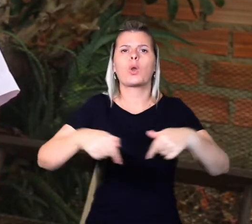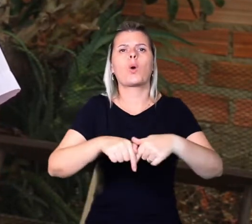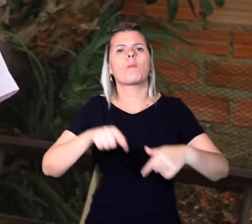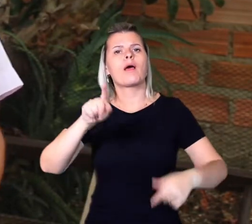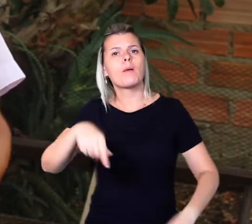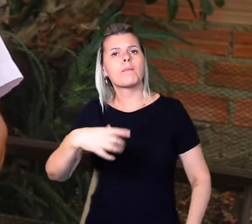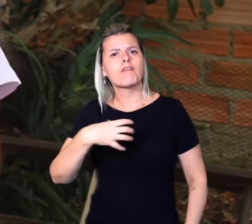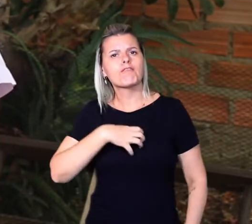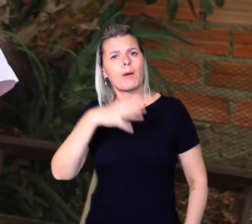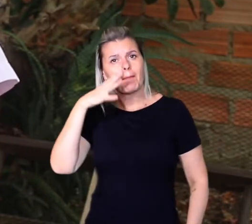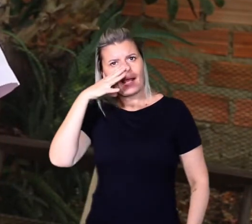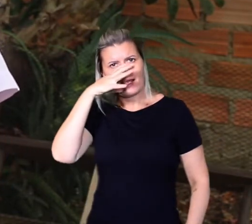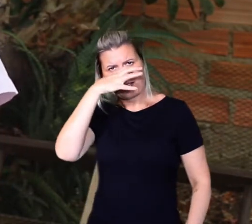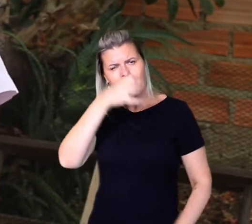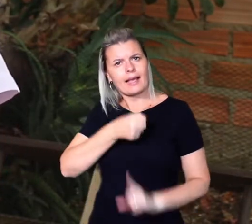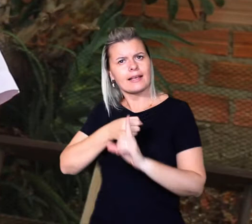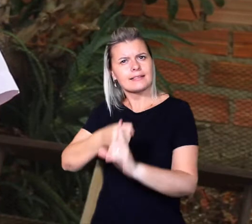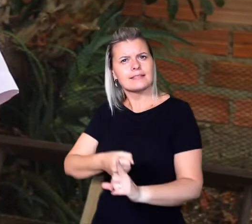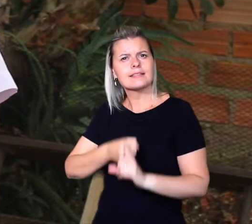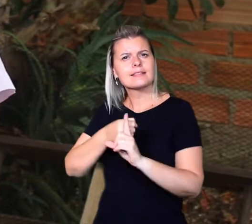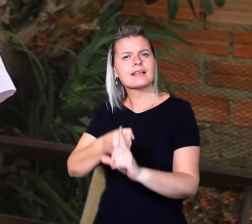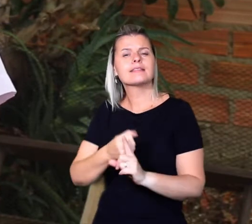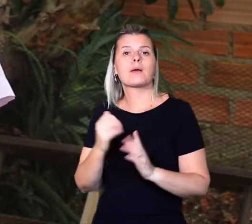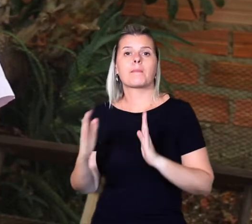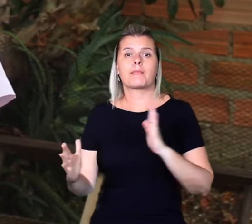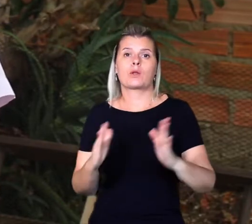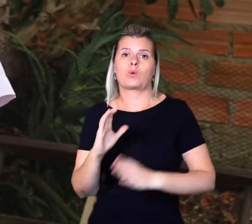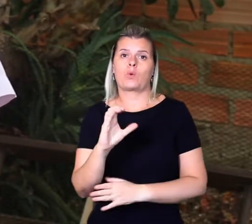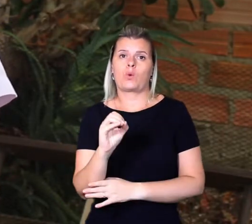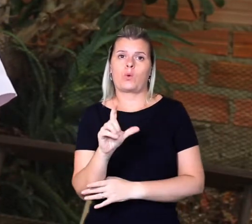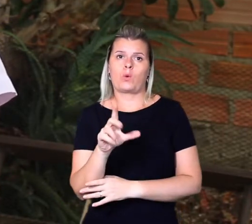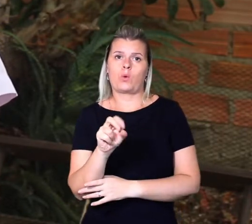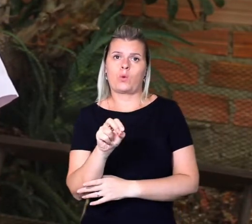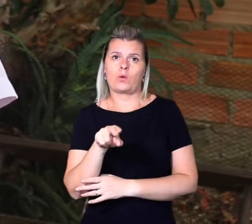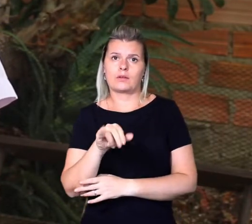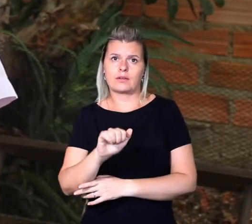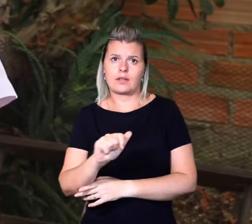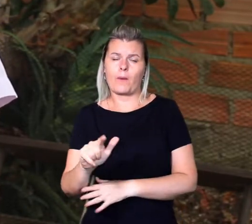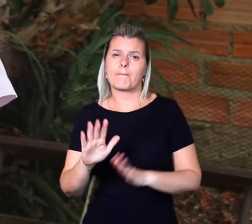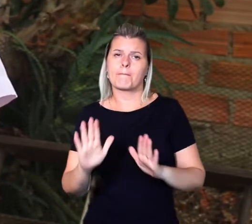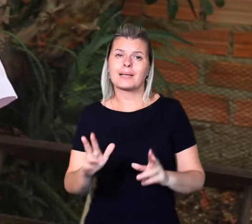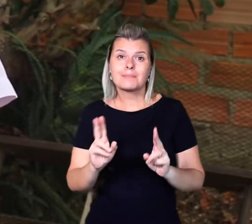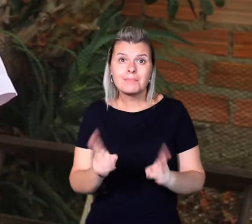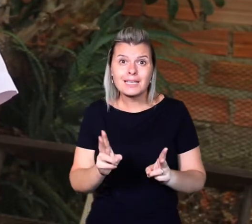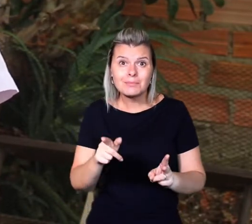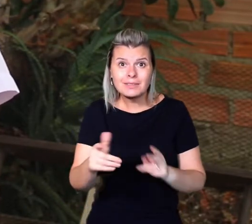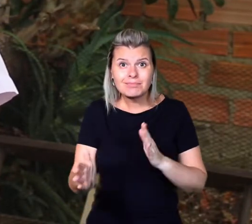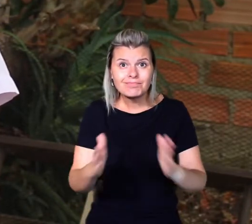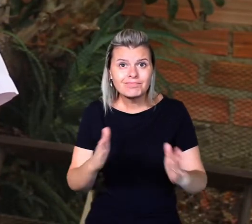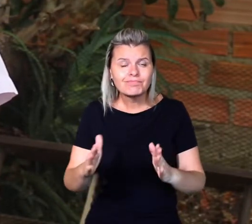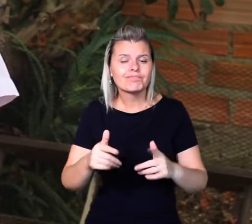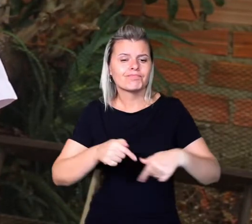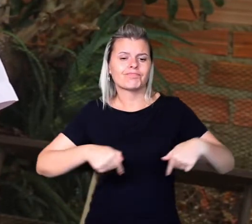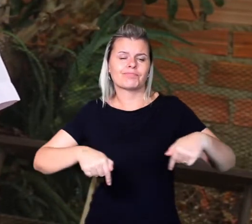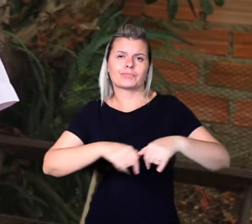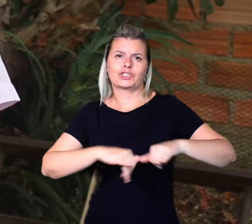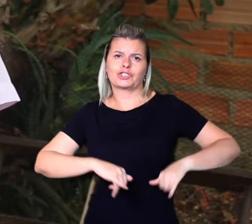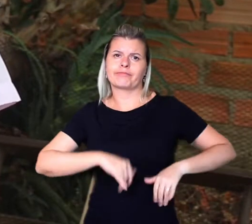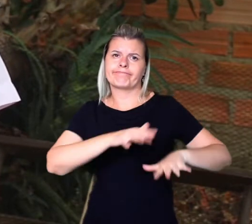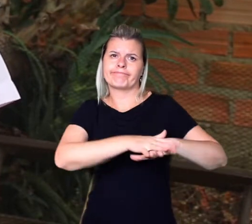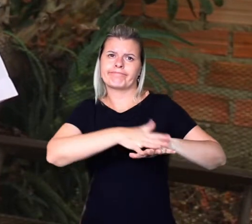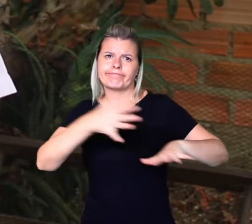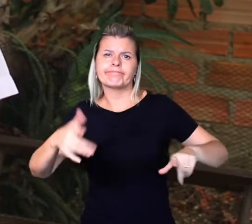imperial. Mas por todo esse período, os quilombolas obviamente sofriam com a exclusão social e econômica, com o racismo